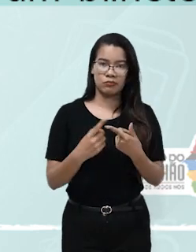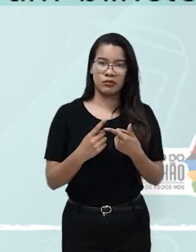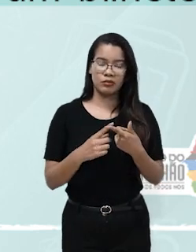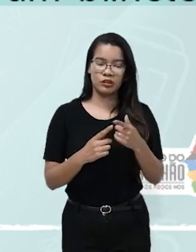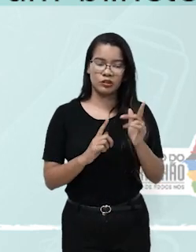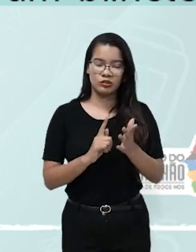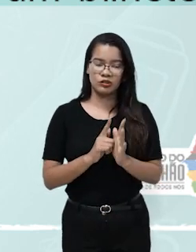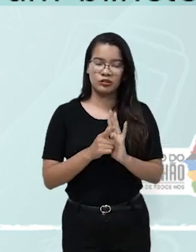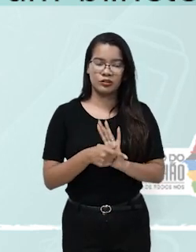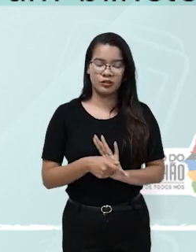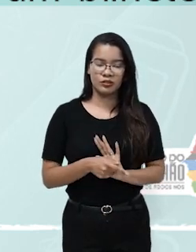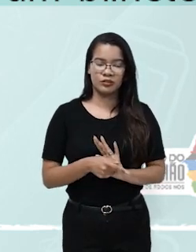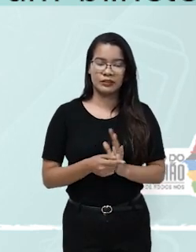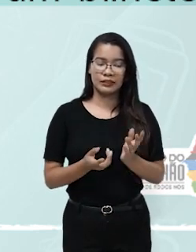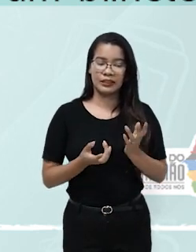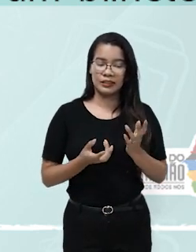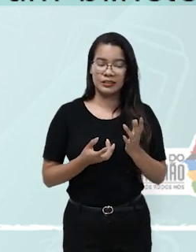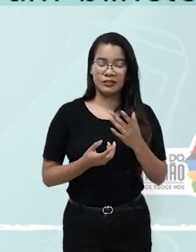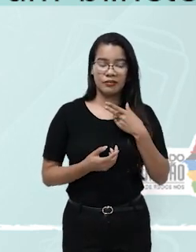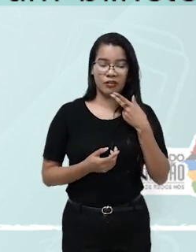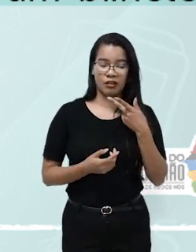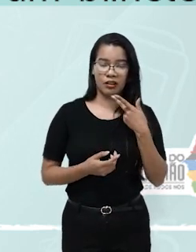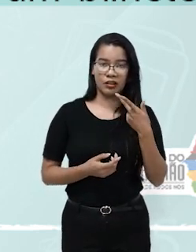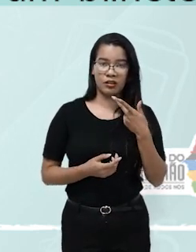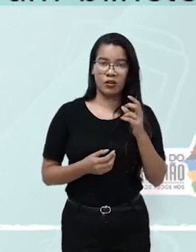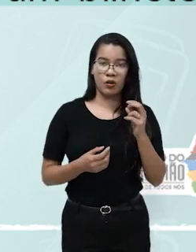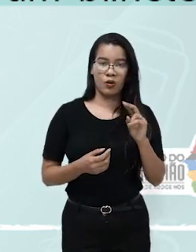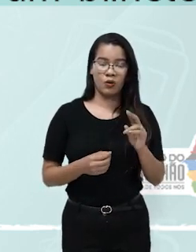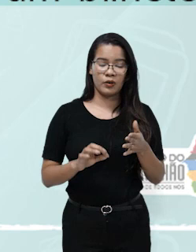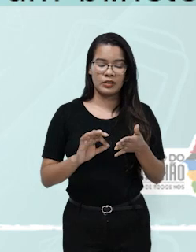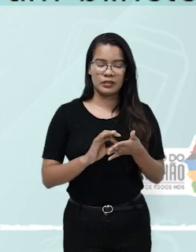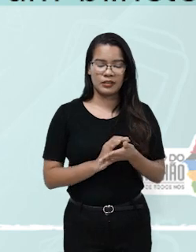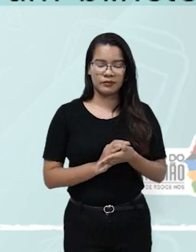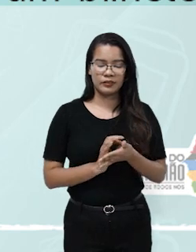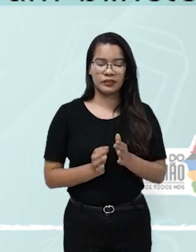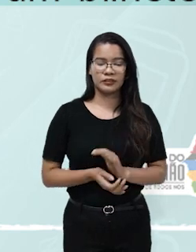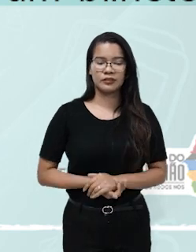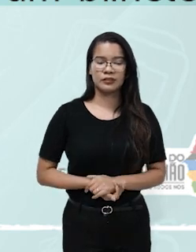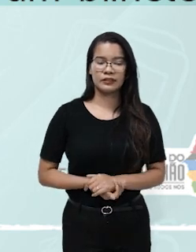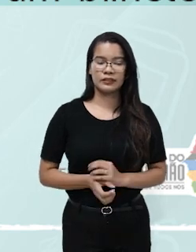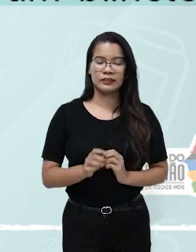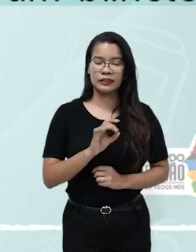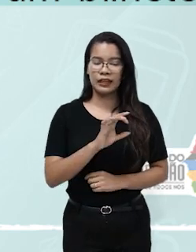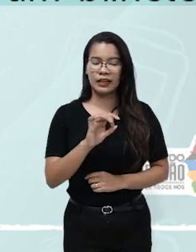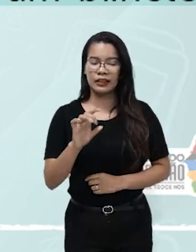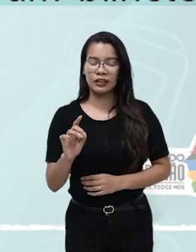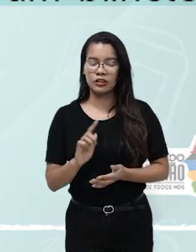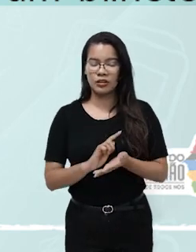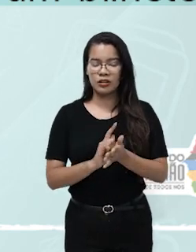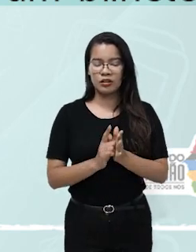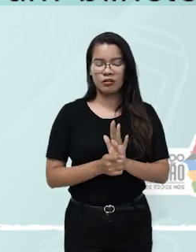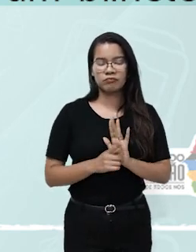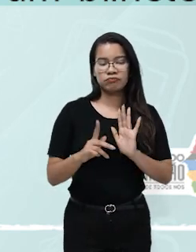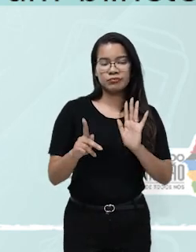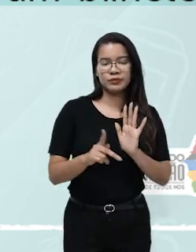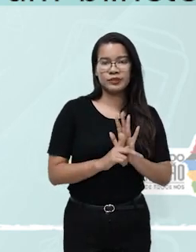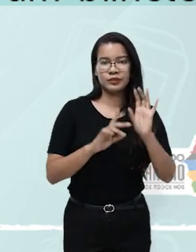gênero, quer seja falando ou escrevendo. Cada gênero de texto possui